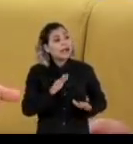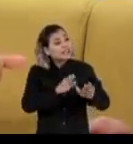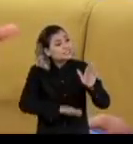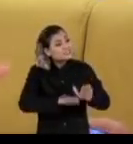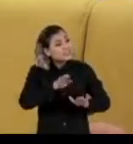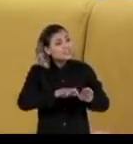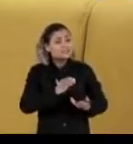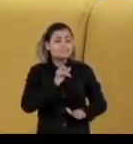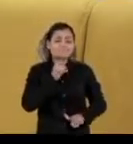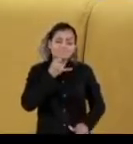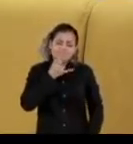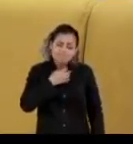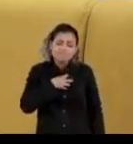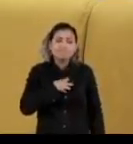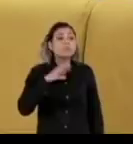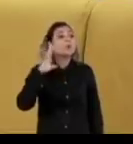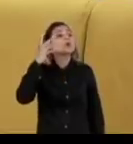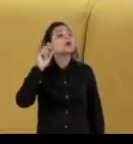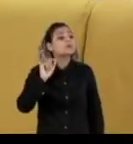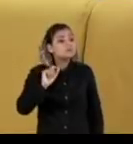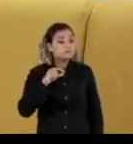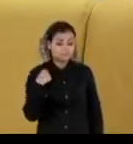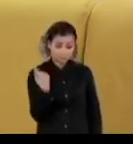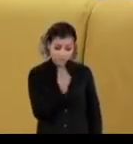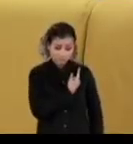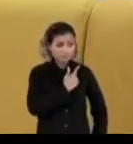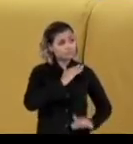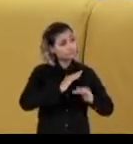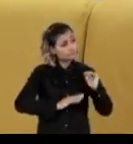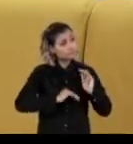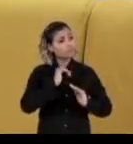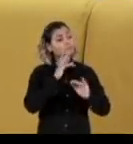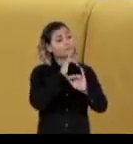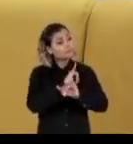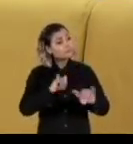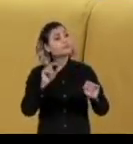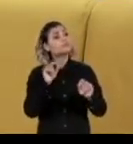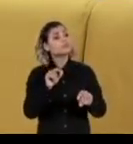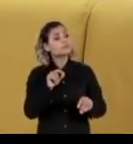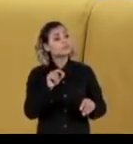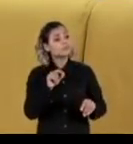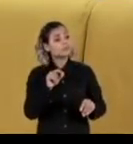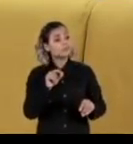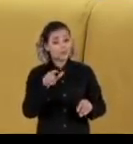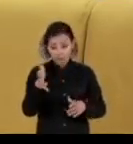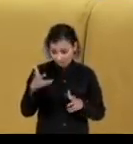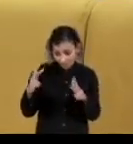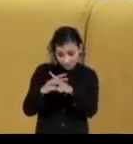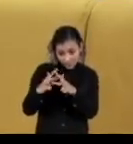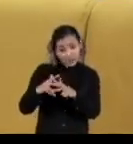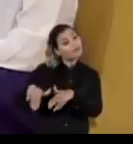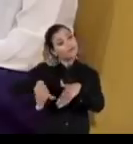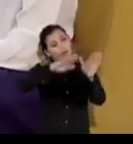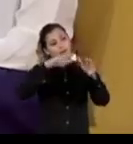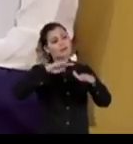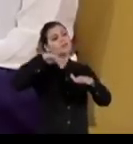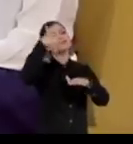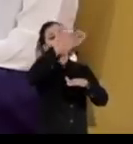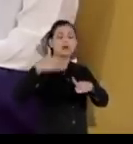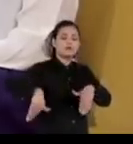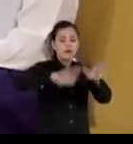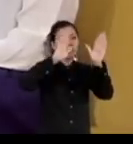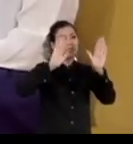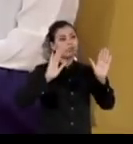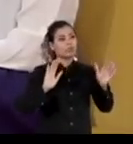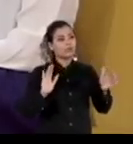Normalmente, infelizmente, a gente ainda como profissional diz para os meninos, quer brigar, vai brigar lá fora, não é? E